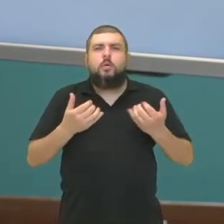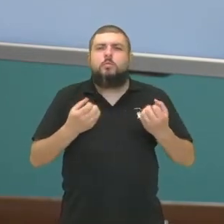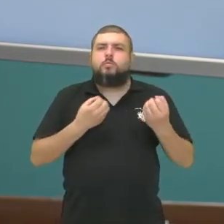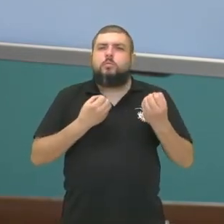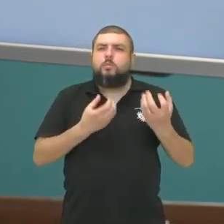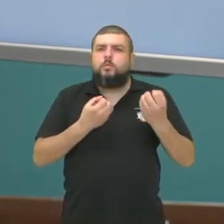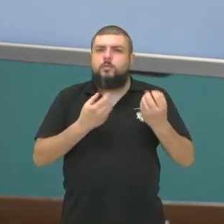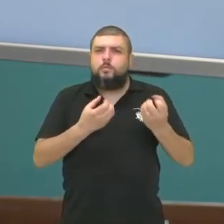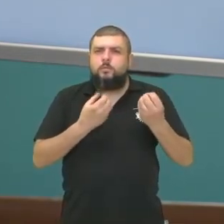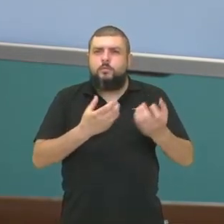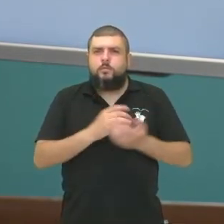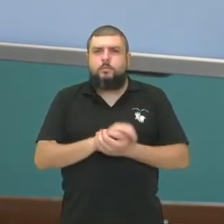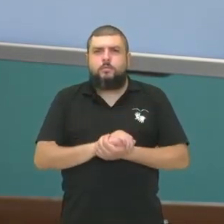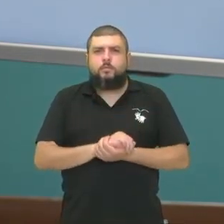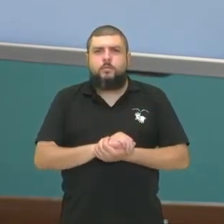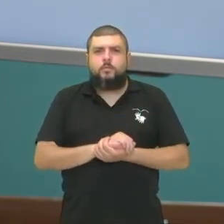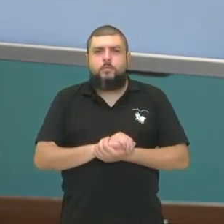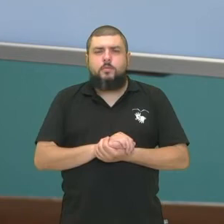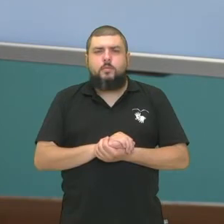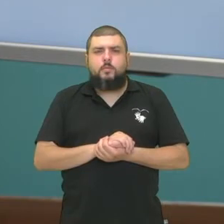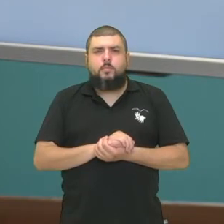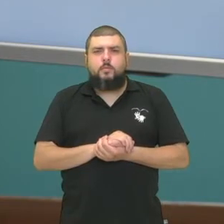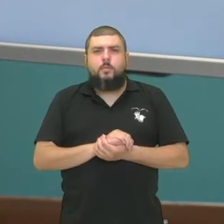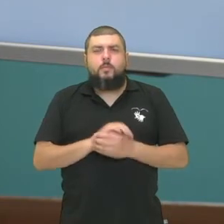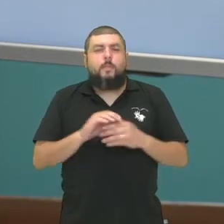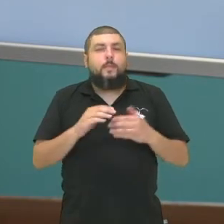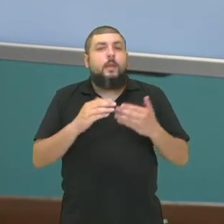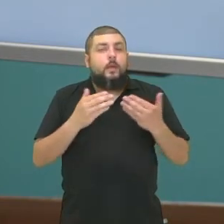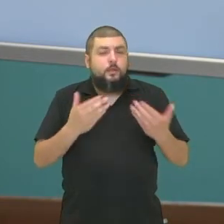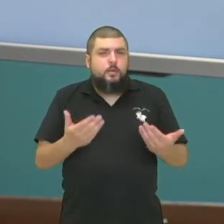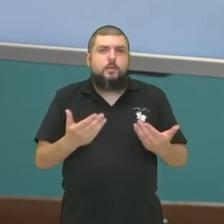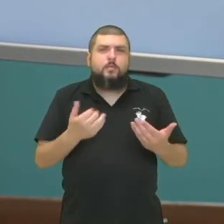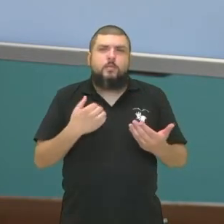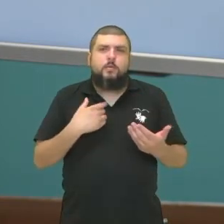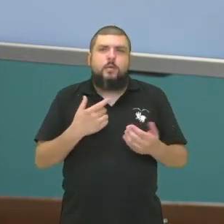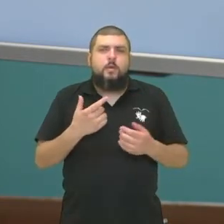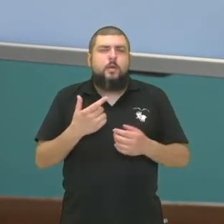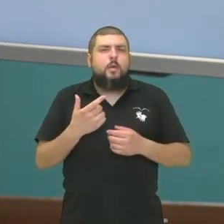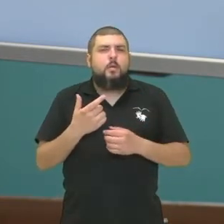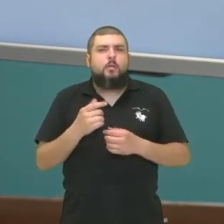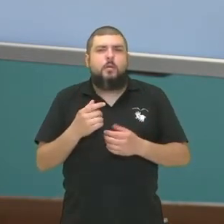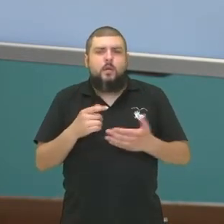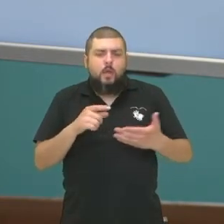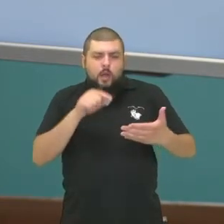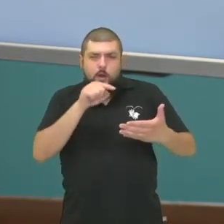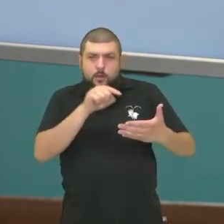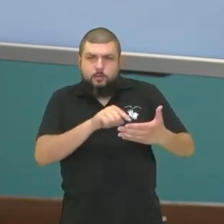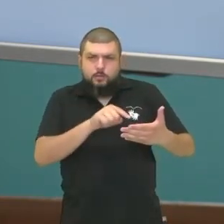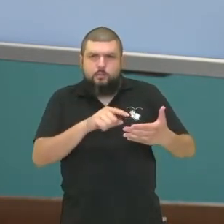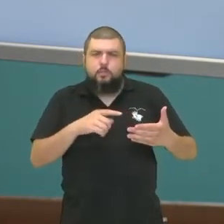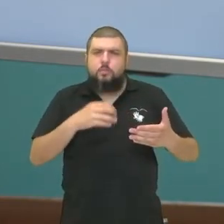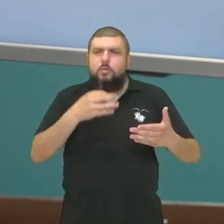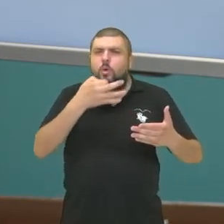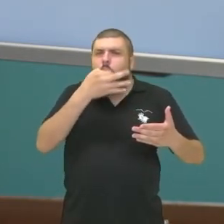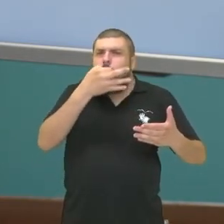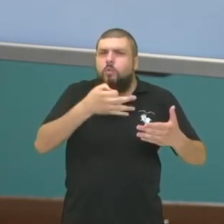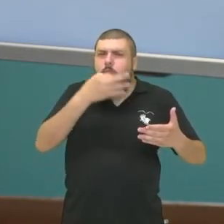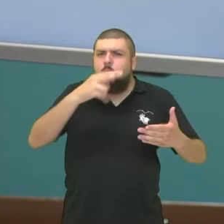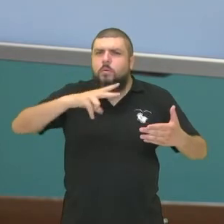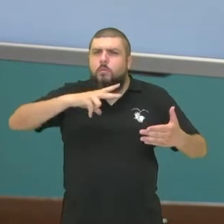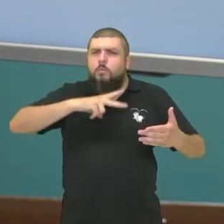o leitor. Então, nós não encontramos ou não deveríamos encontrar opiniões do jornalista que